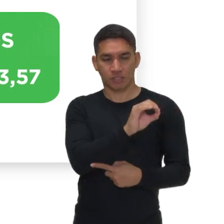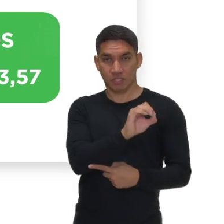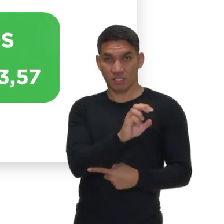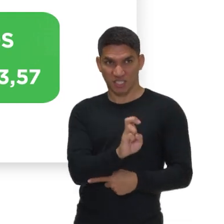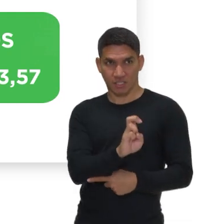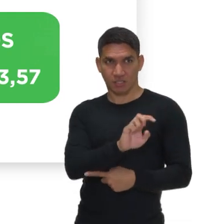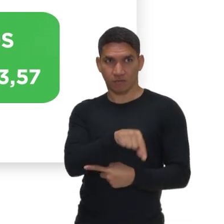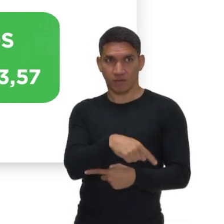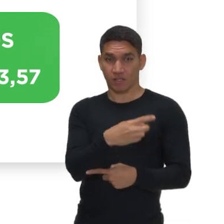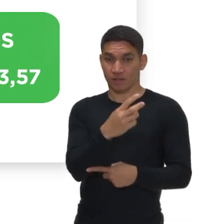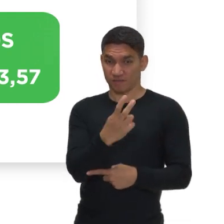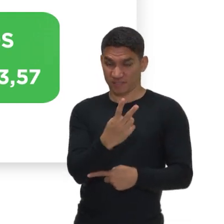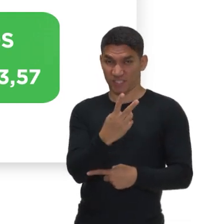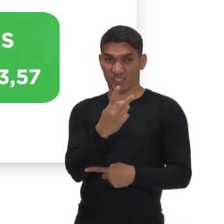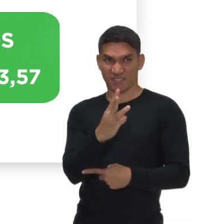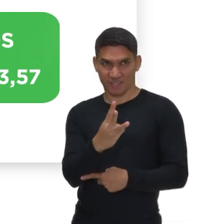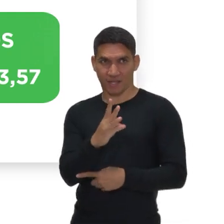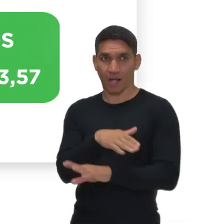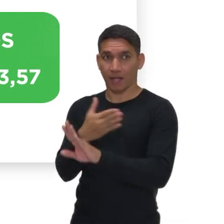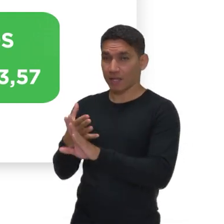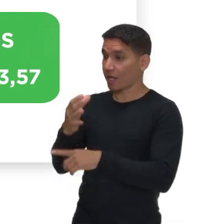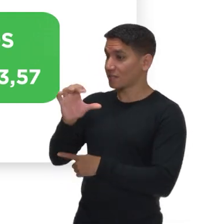R$ 3.305,23 e